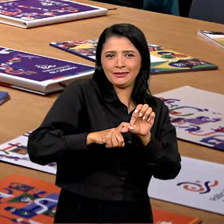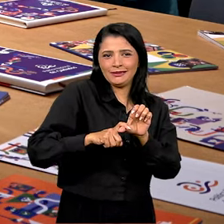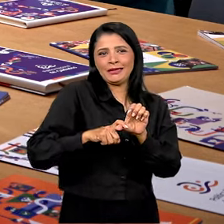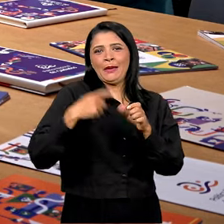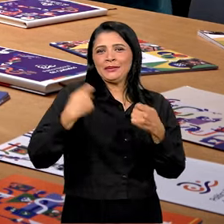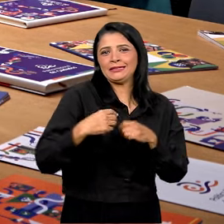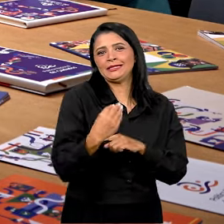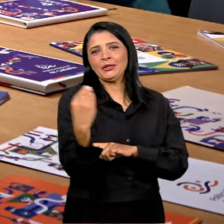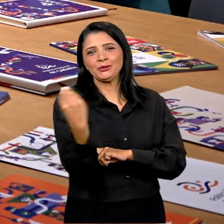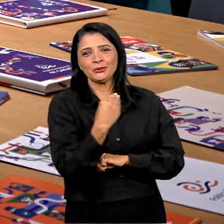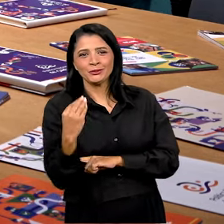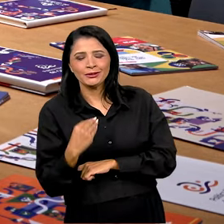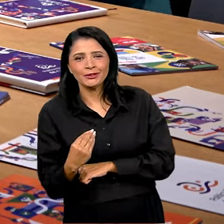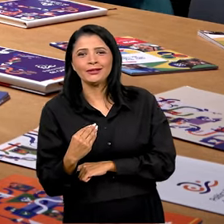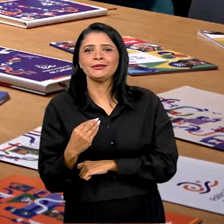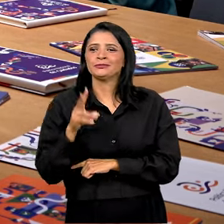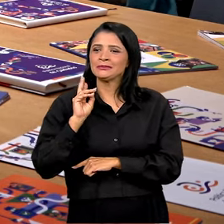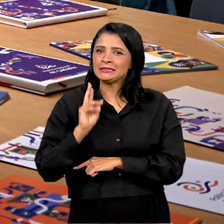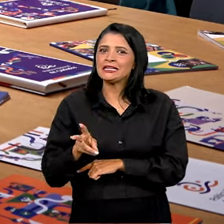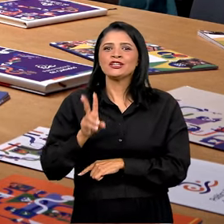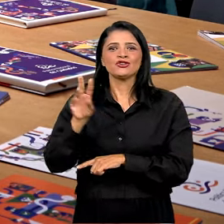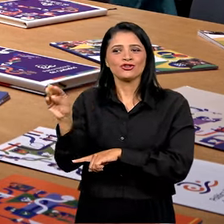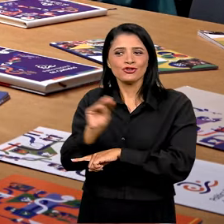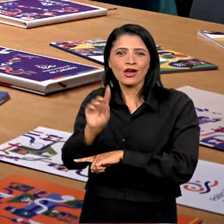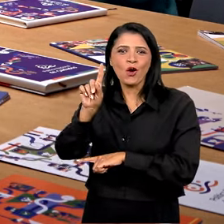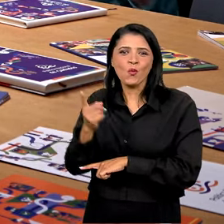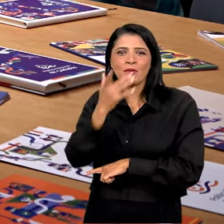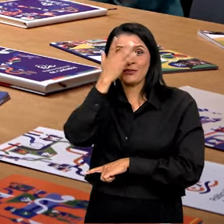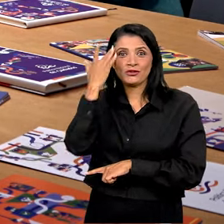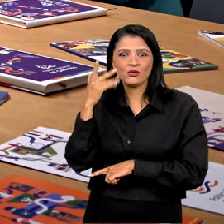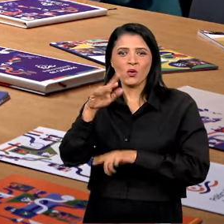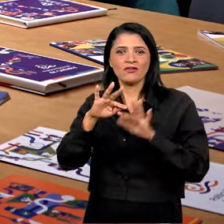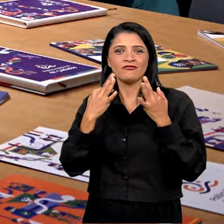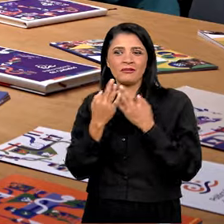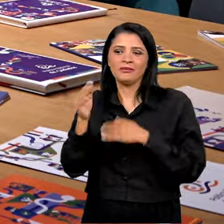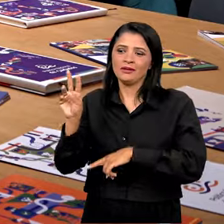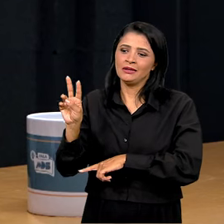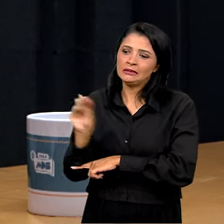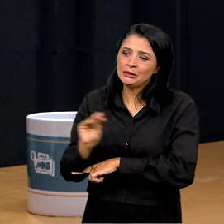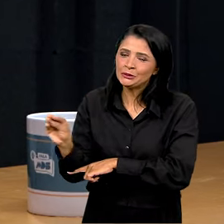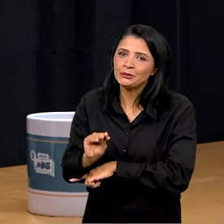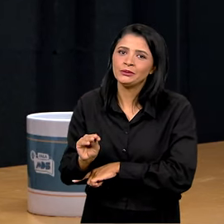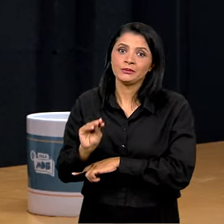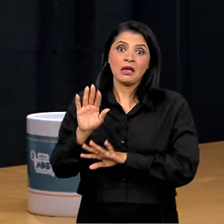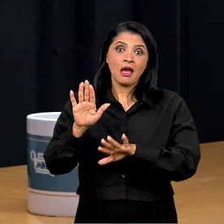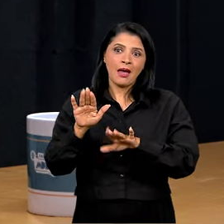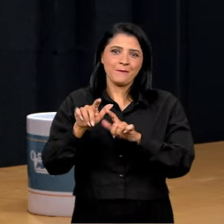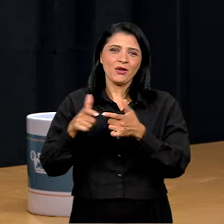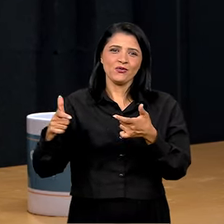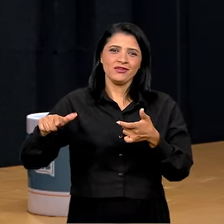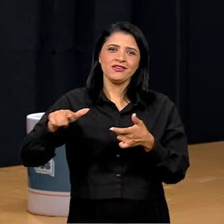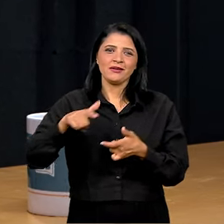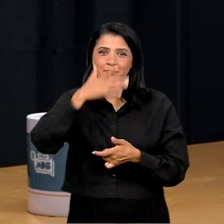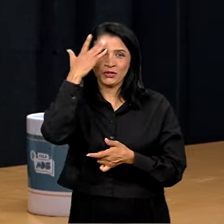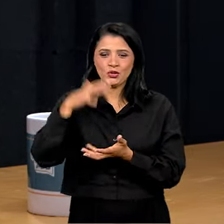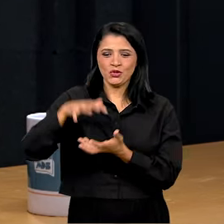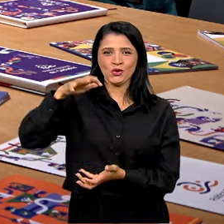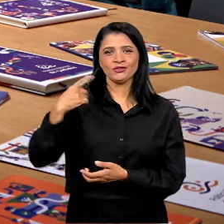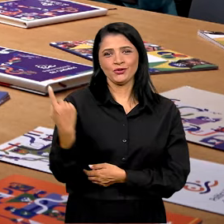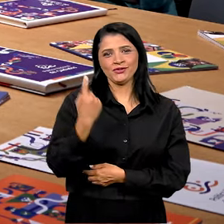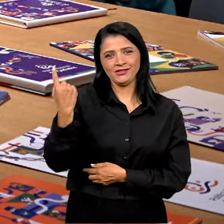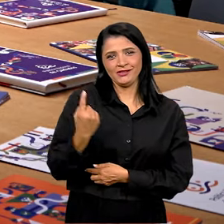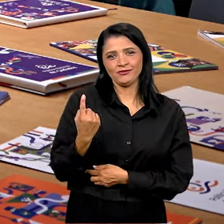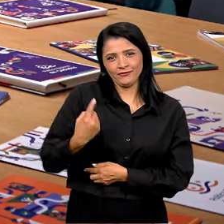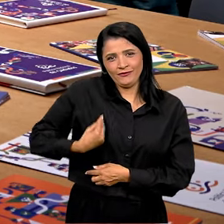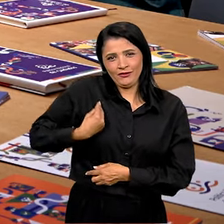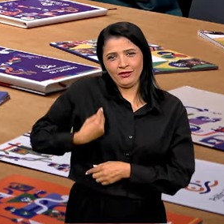em que geral precisa estão sendo cuidadas por uma pessoa da família muitos deles inclusive vivem sozinhos E aí